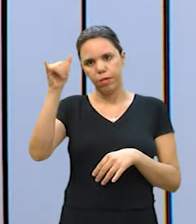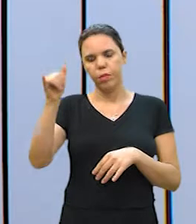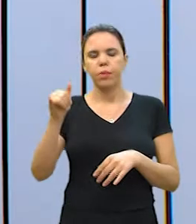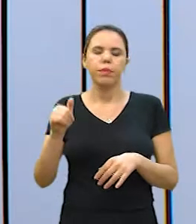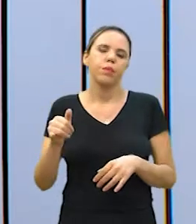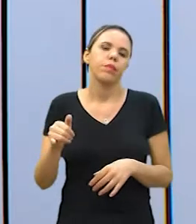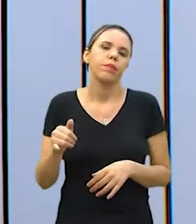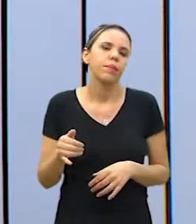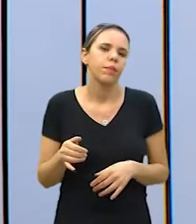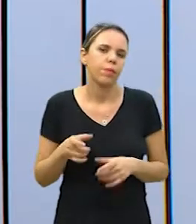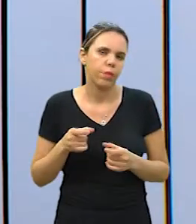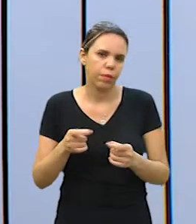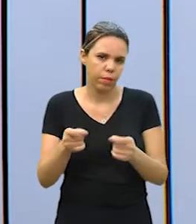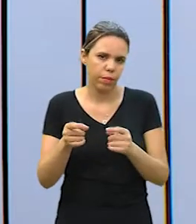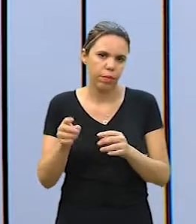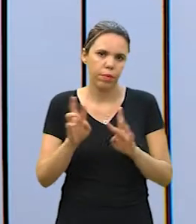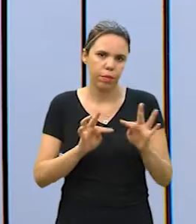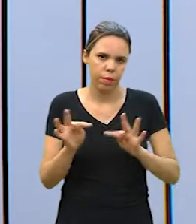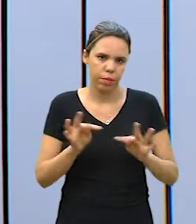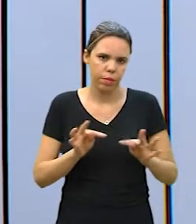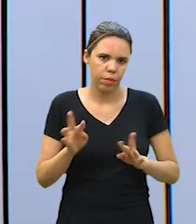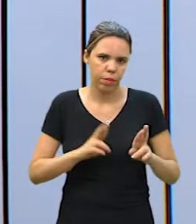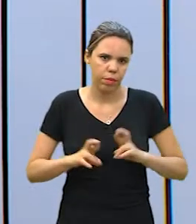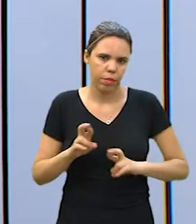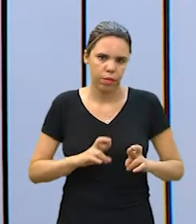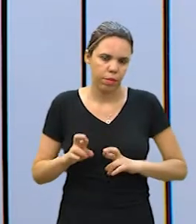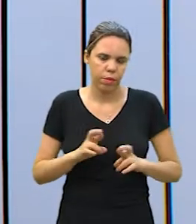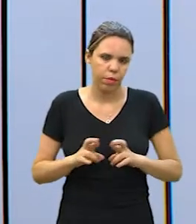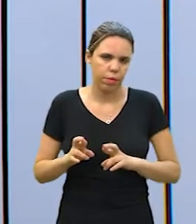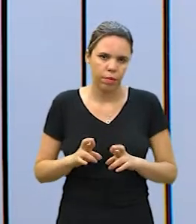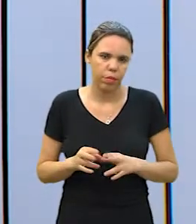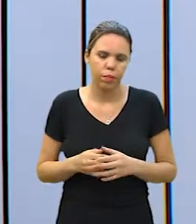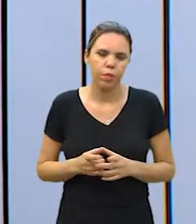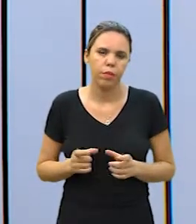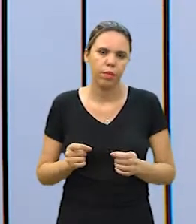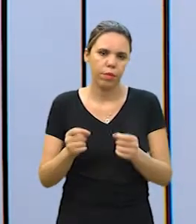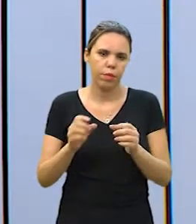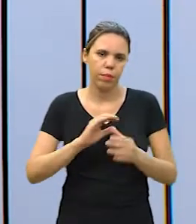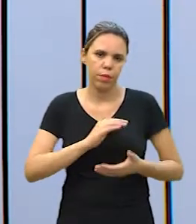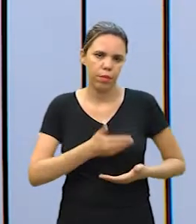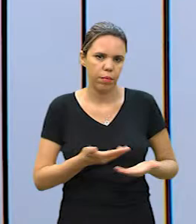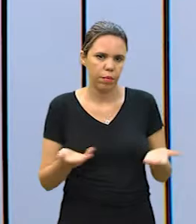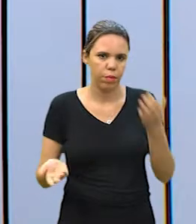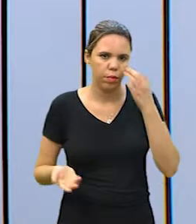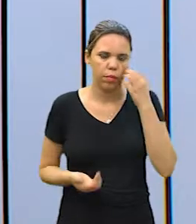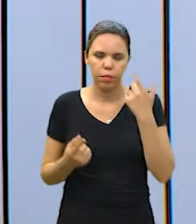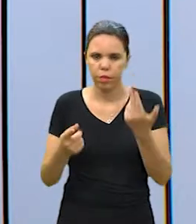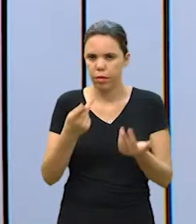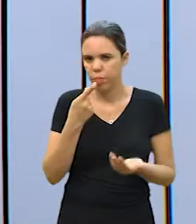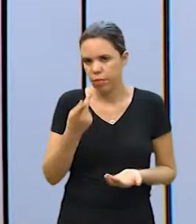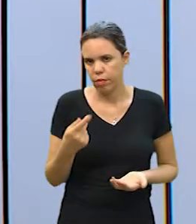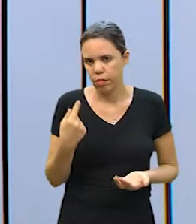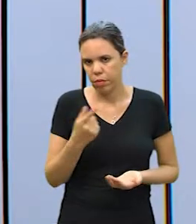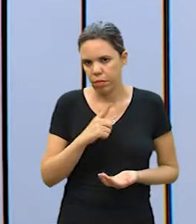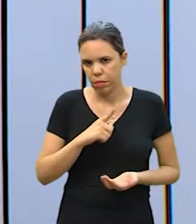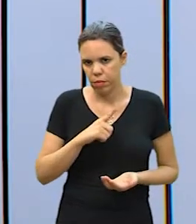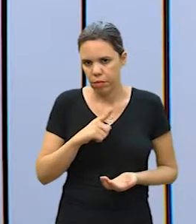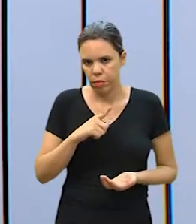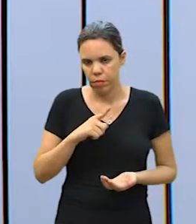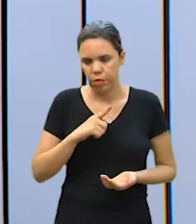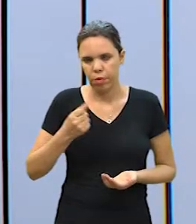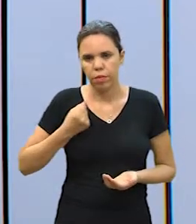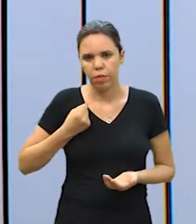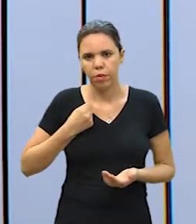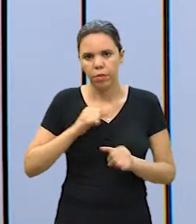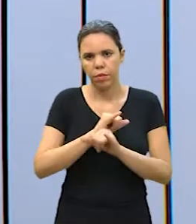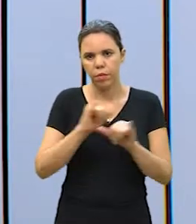precoces, né, para fazer os exames para diagnóstico precoce do câncer de mama. E, como você bem disse, nós temos